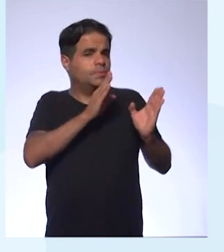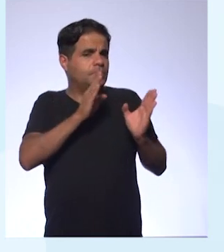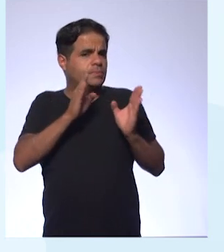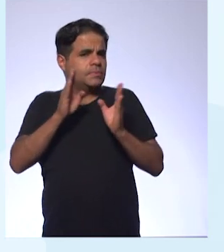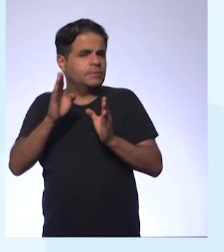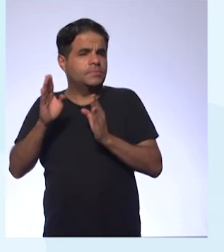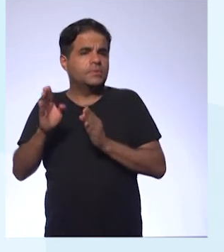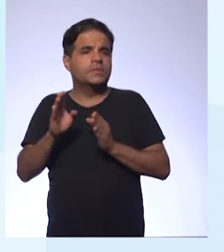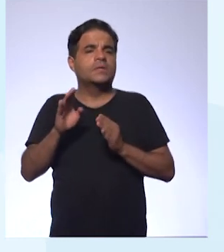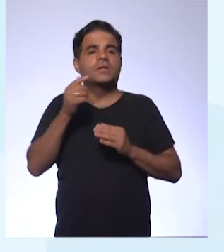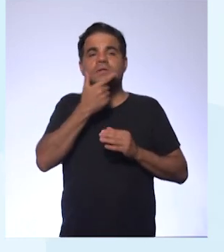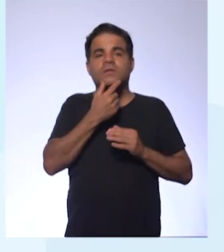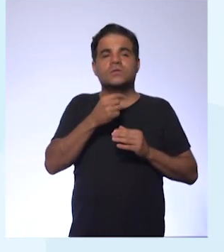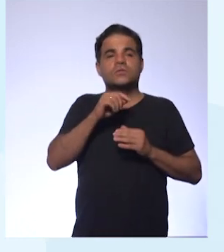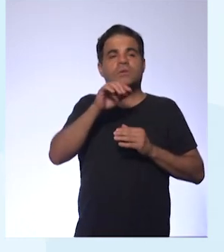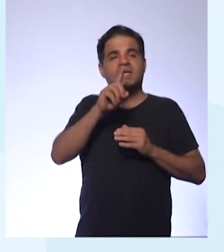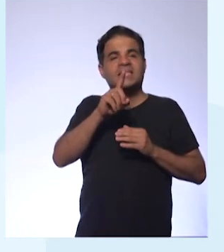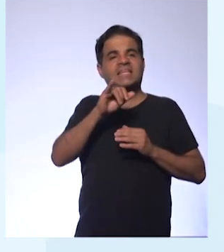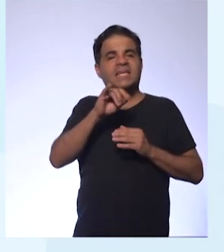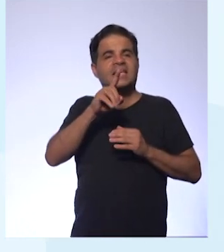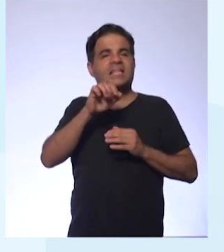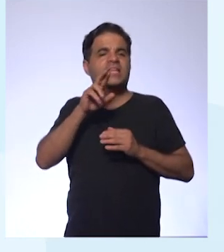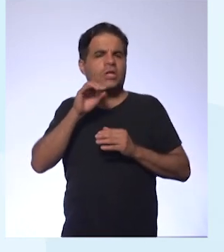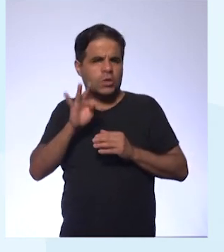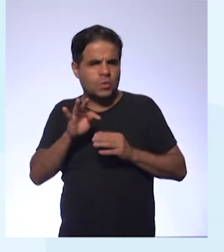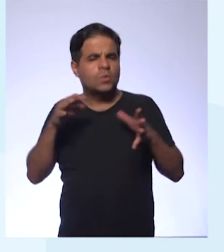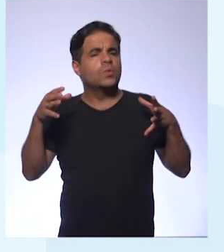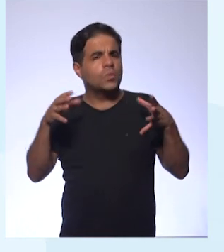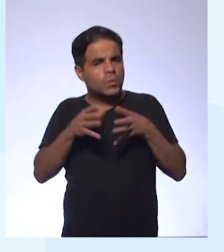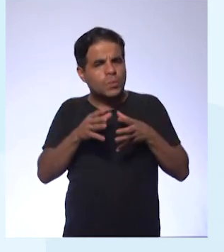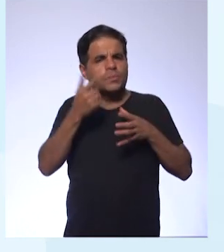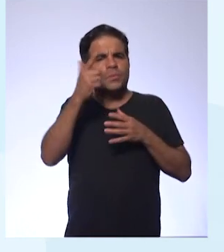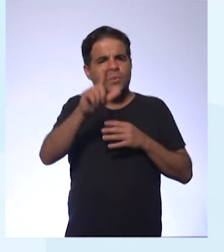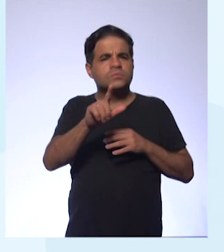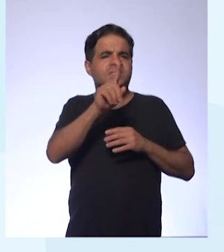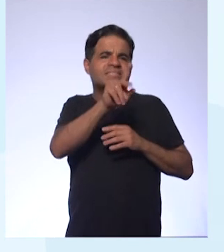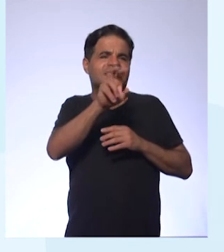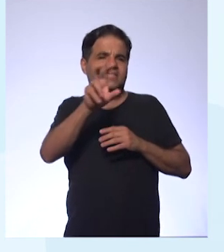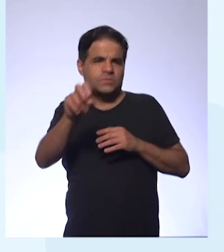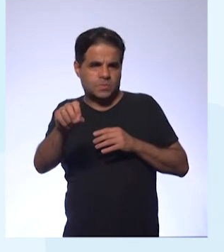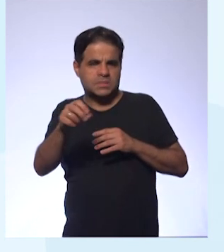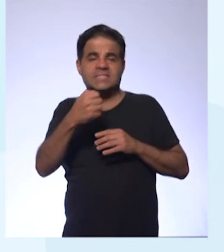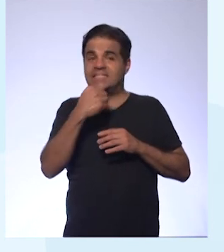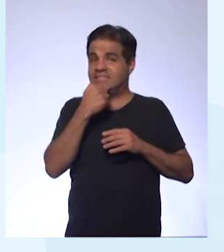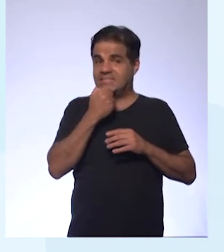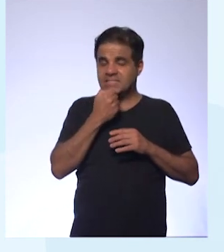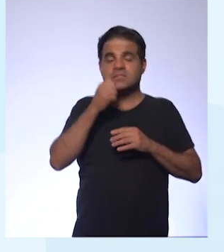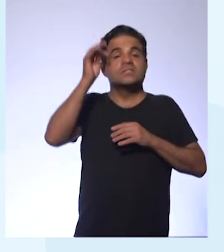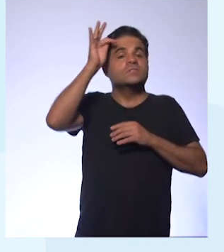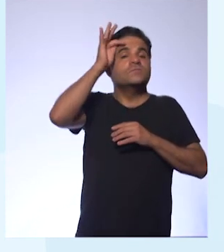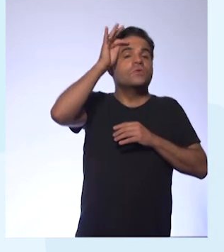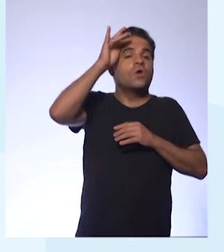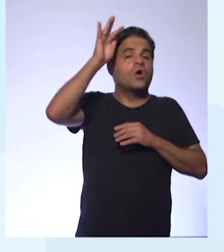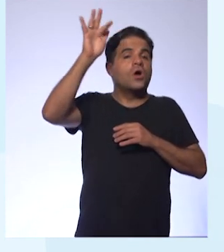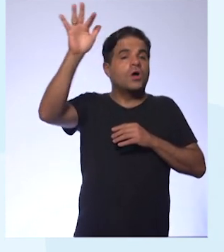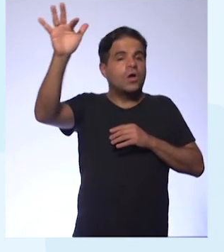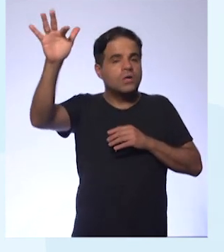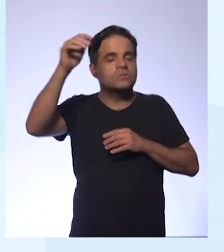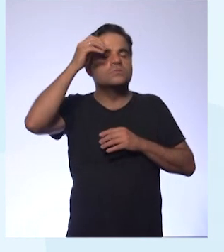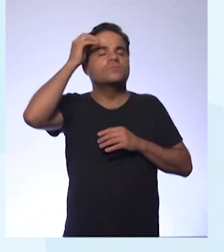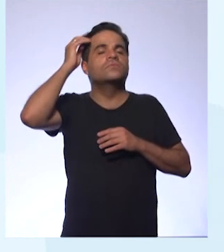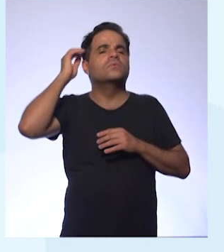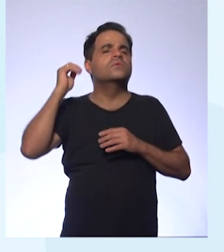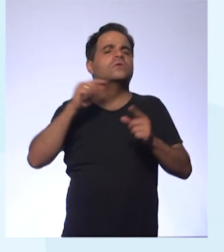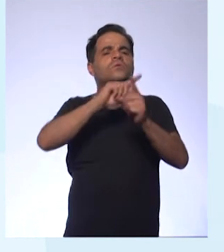por Diderot e d'Alembert e um grupo de outros 150 cientistas e filósofos.